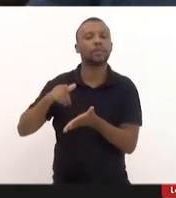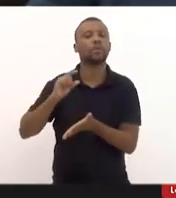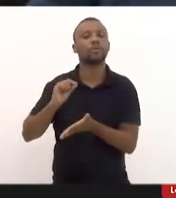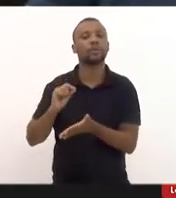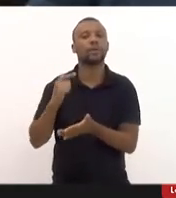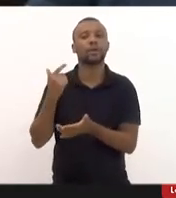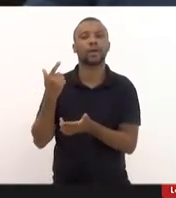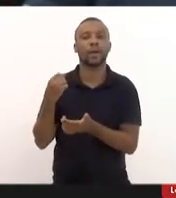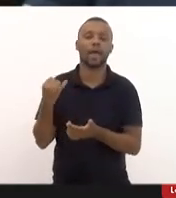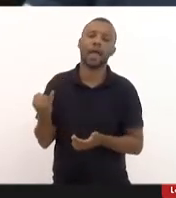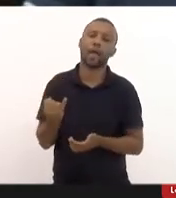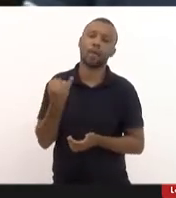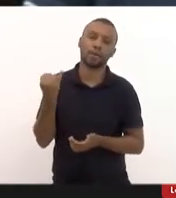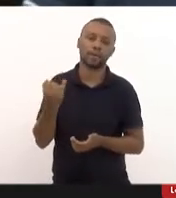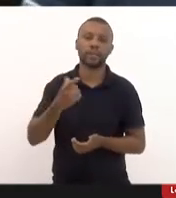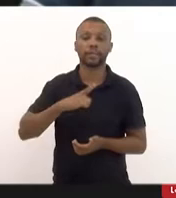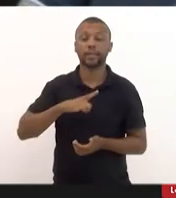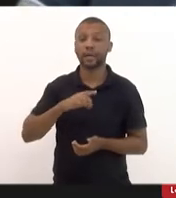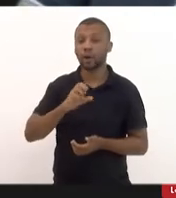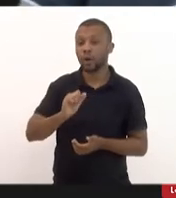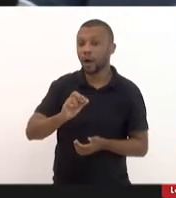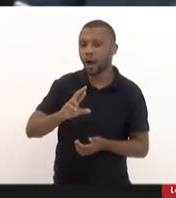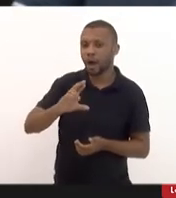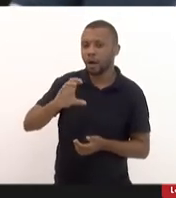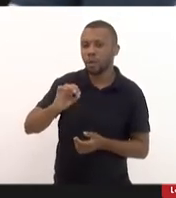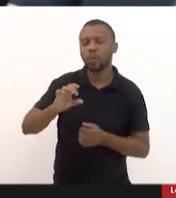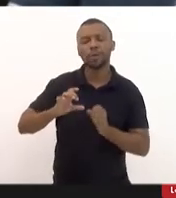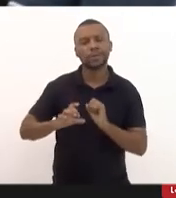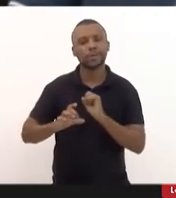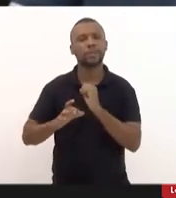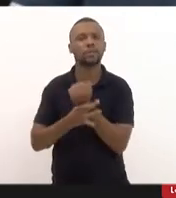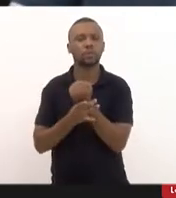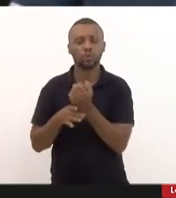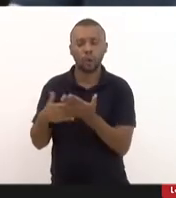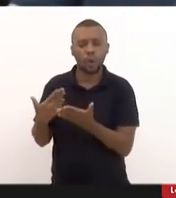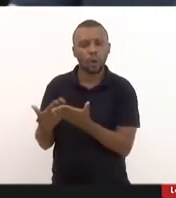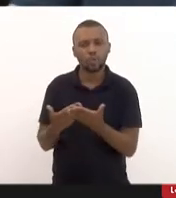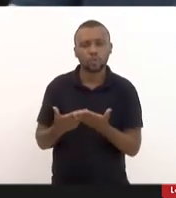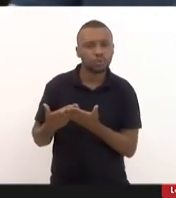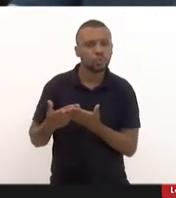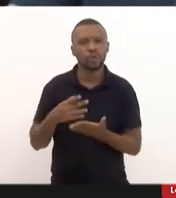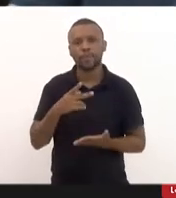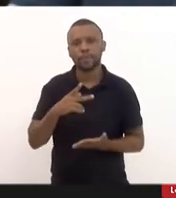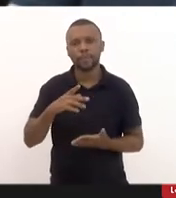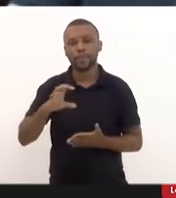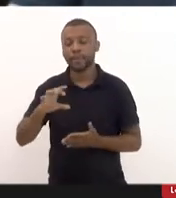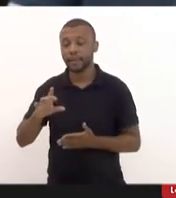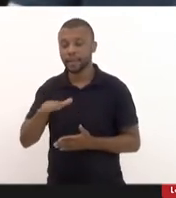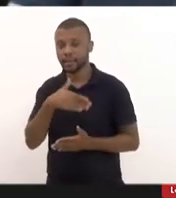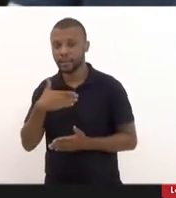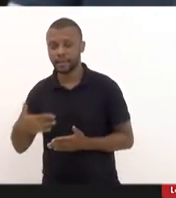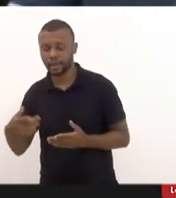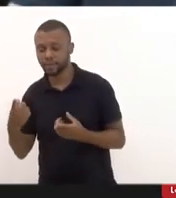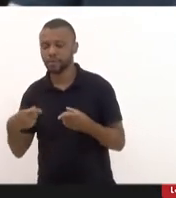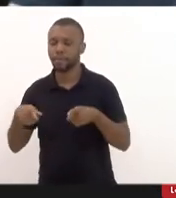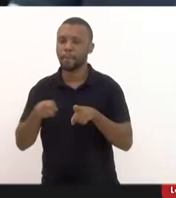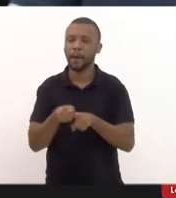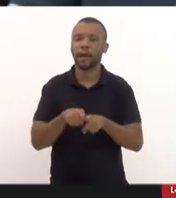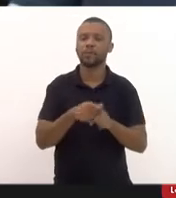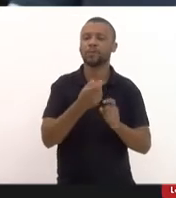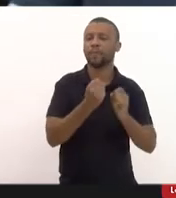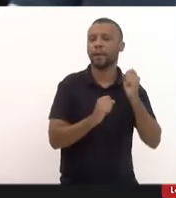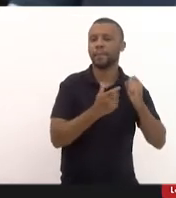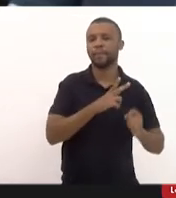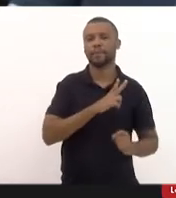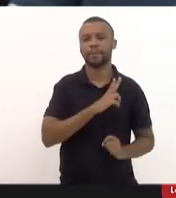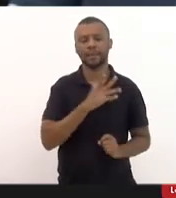do Arco Seguro, um estudo de uma PPP entre o Estado e a iniciativa privada. Uma vez que a gente sabe que foi